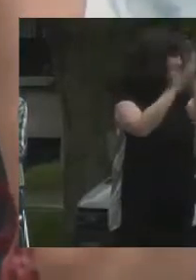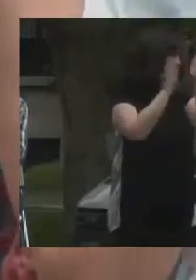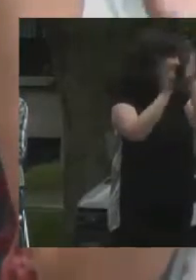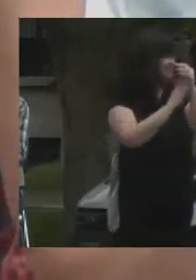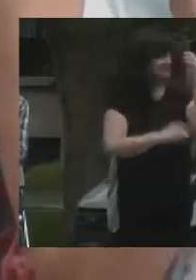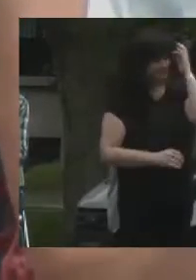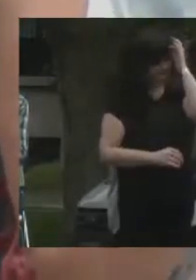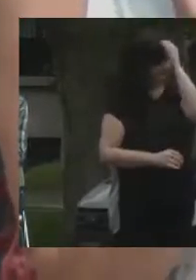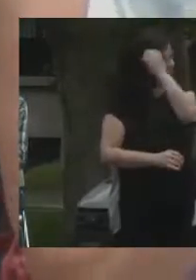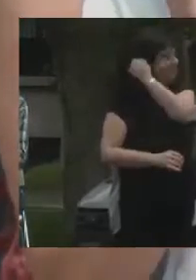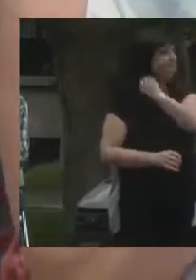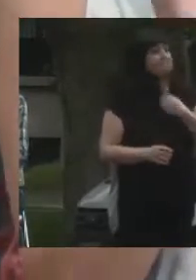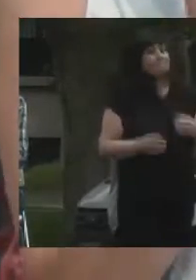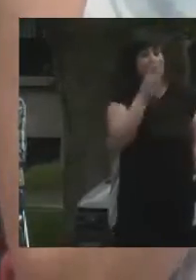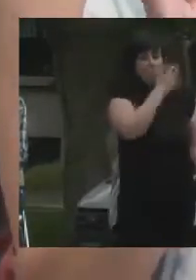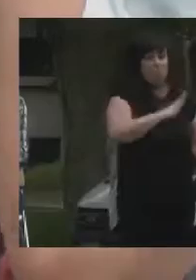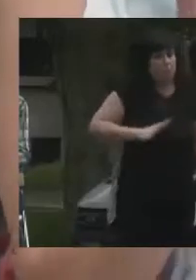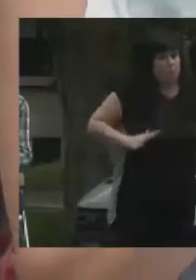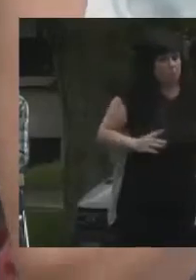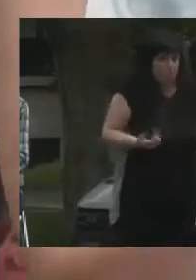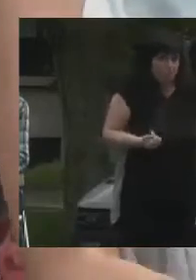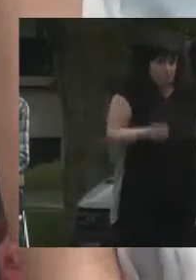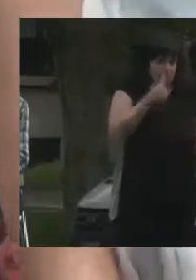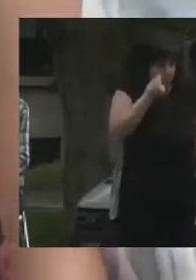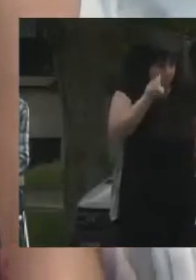Polo menos non temos indicios de momento, non?